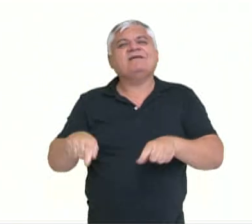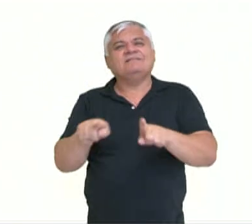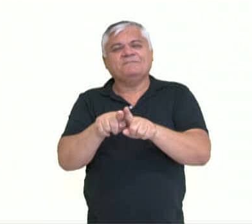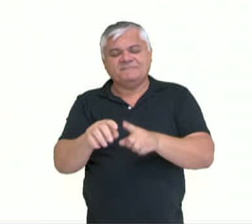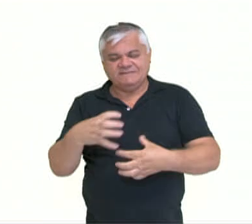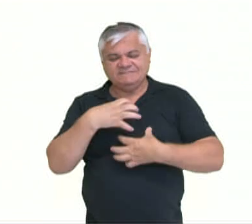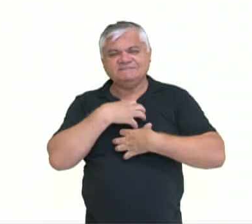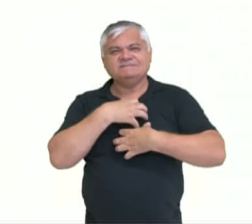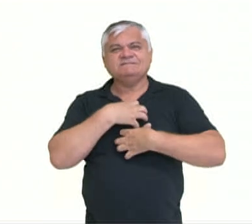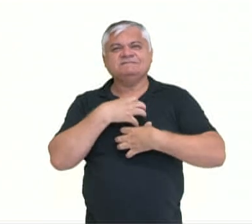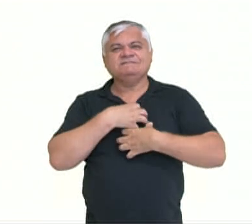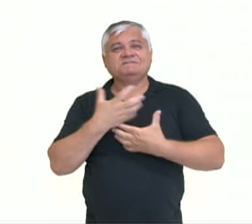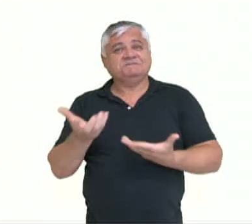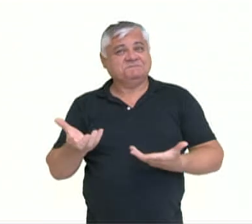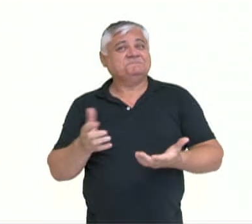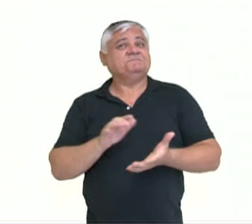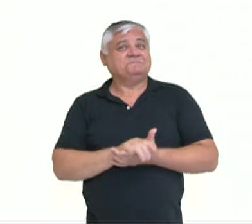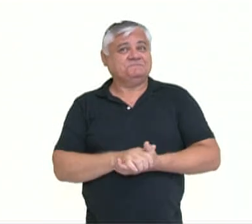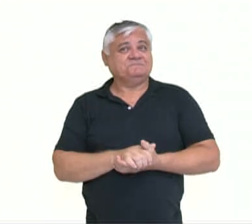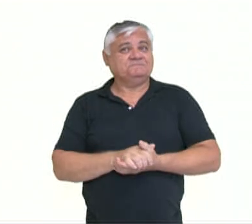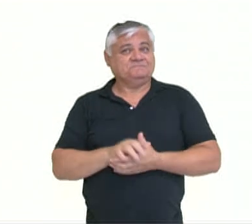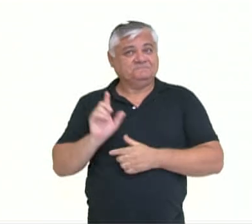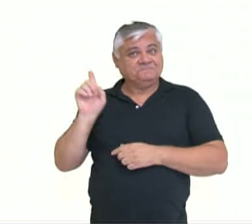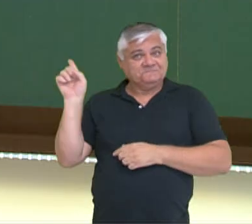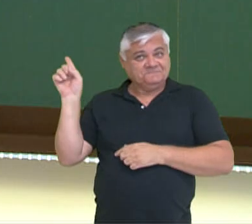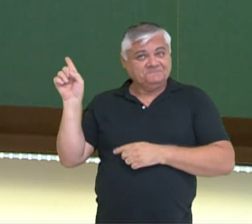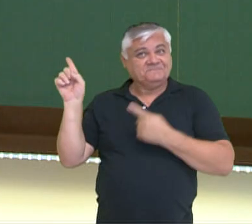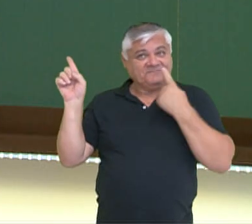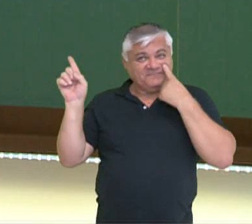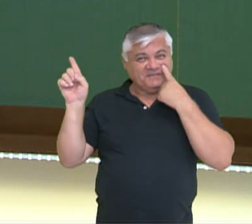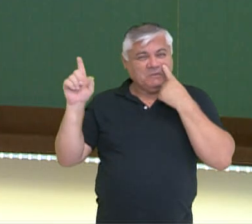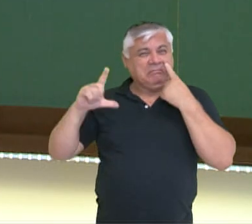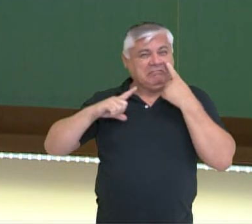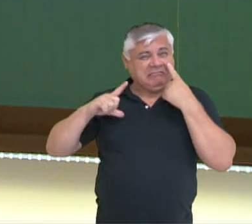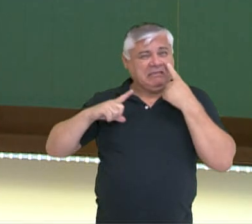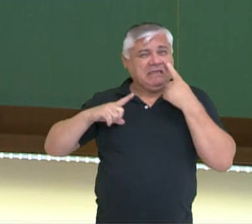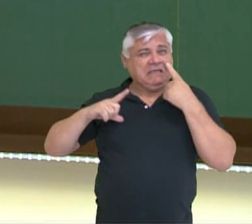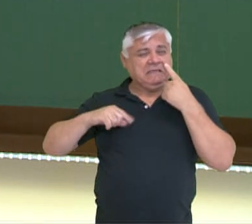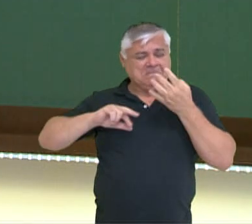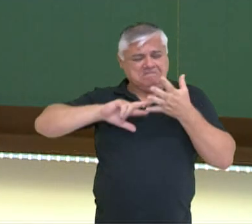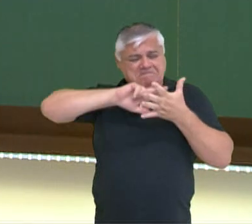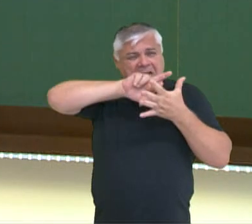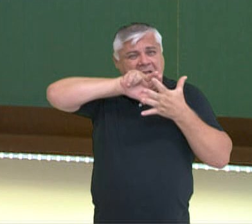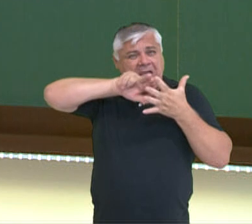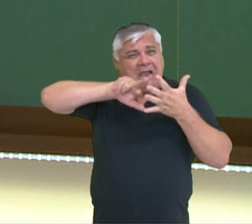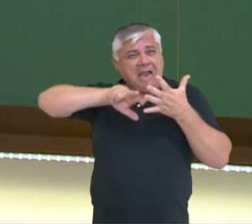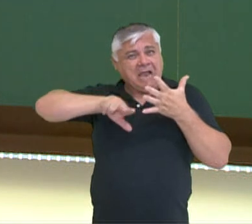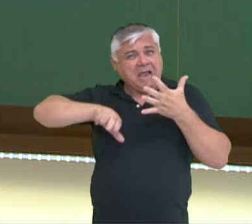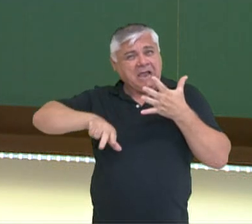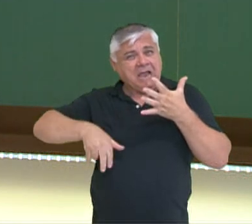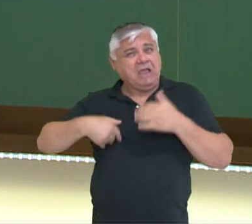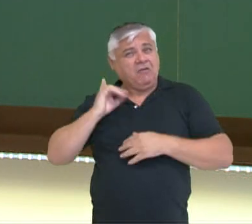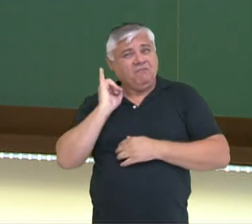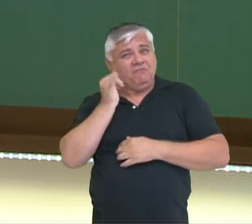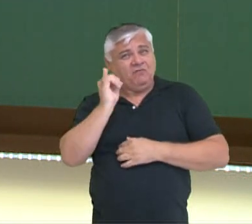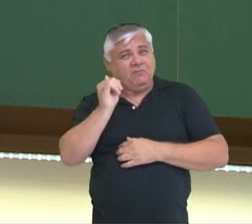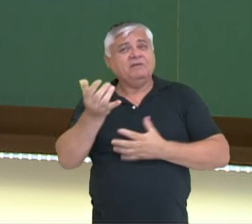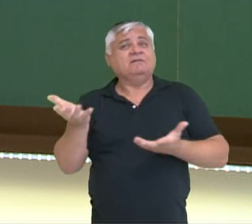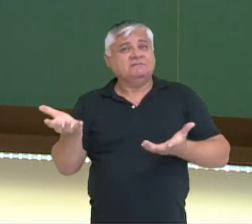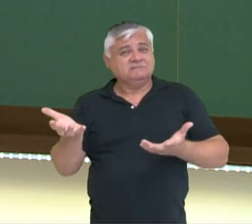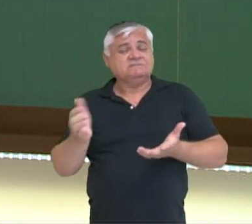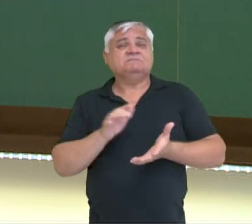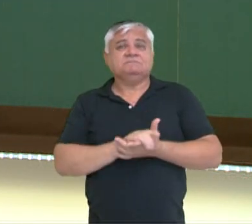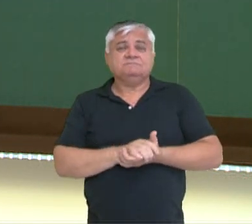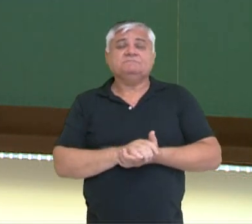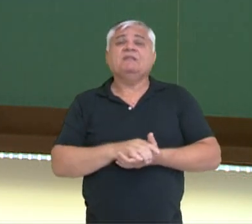sentir soledad. Então, aí nós temos uma série de informações que a poesia nos traz, né? Como eu já disse,